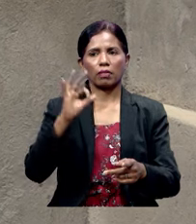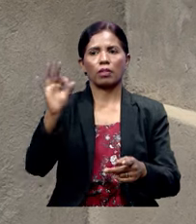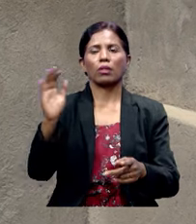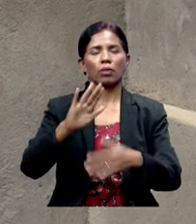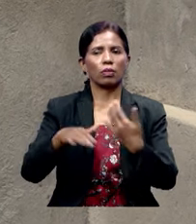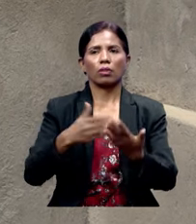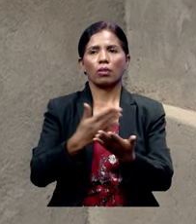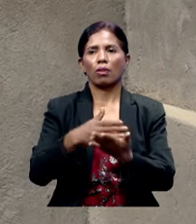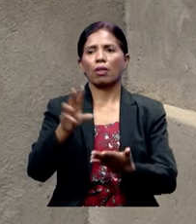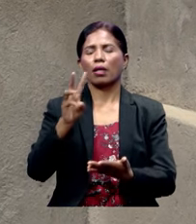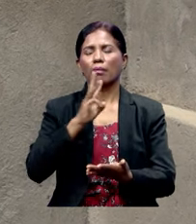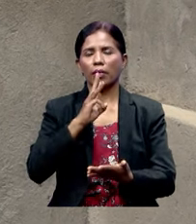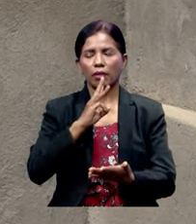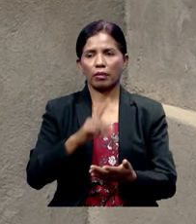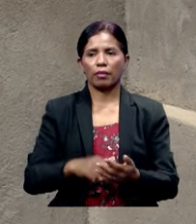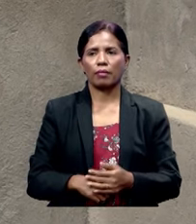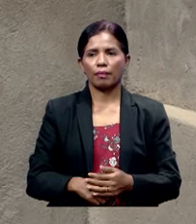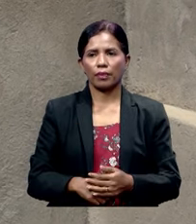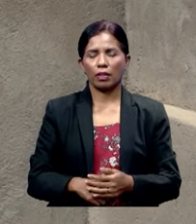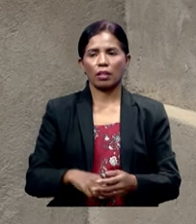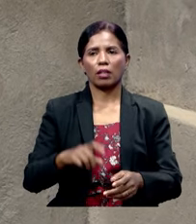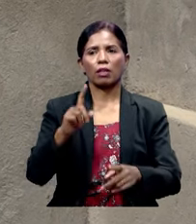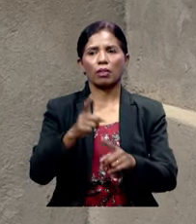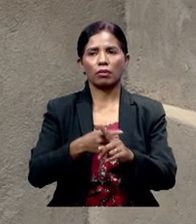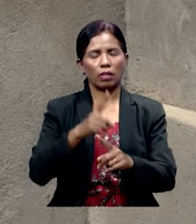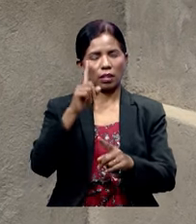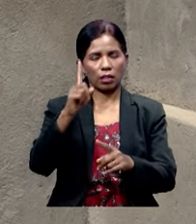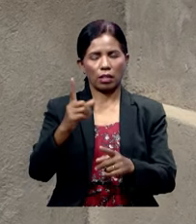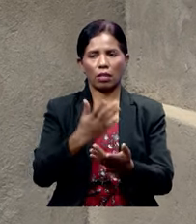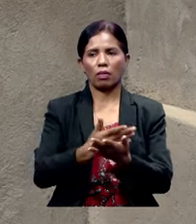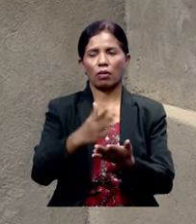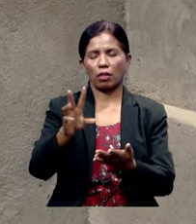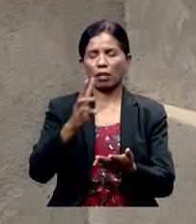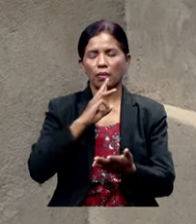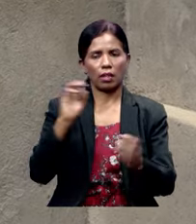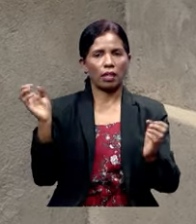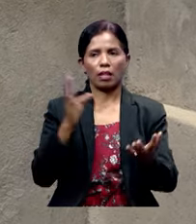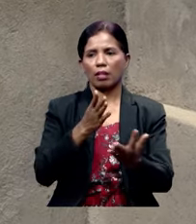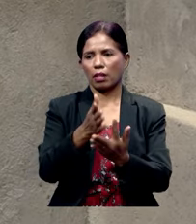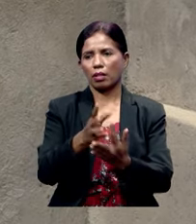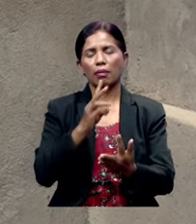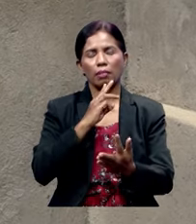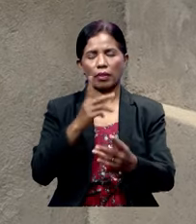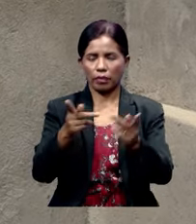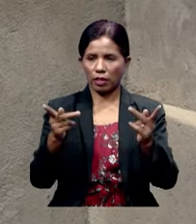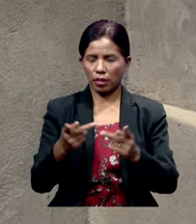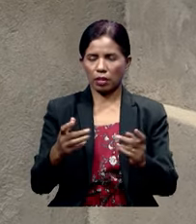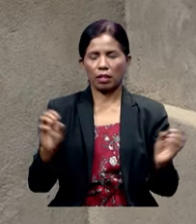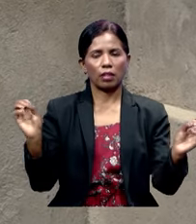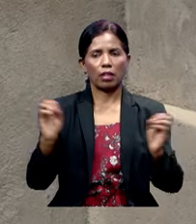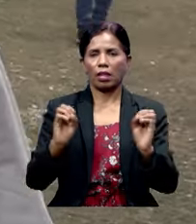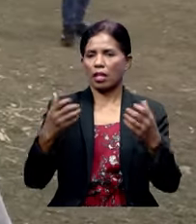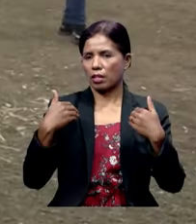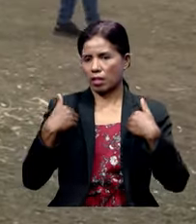sabe durante fulang hiro ne enfrenta quase fulang ida ona be la sesu tamba be ulun sirene be hene começa mara da dau